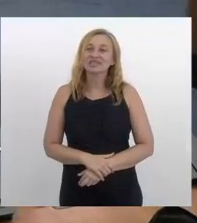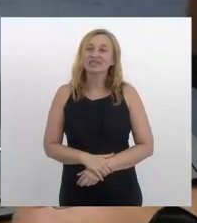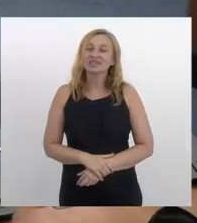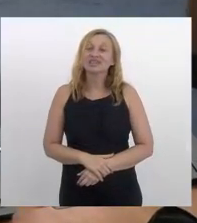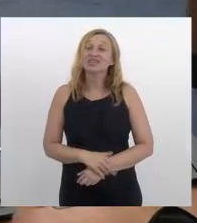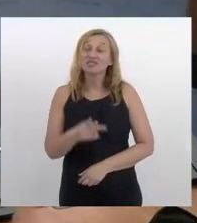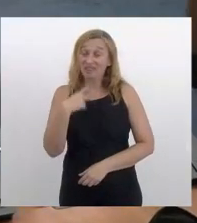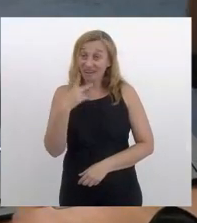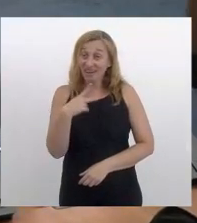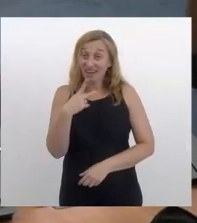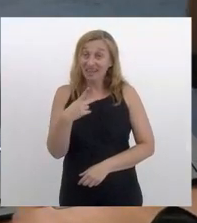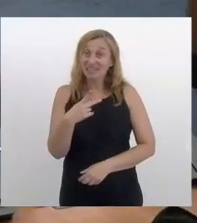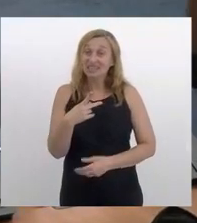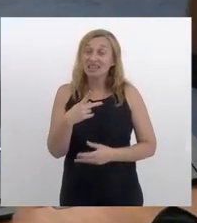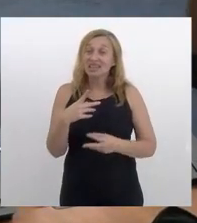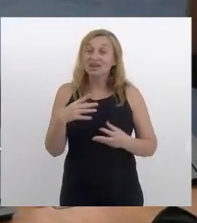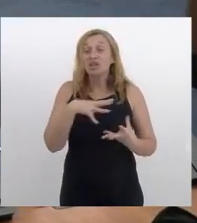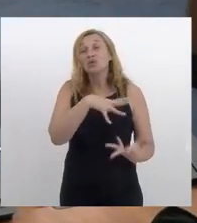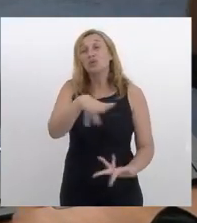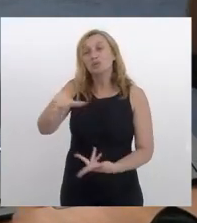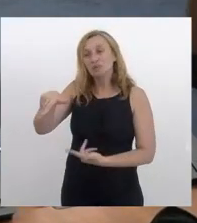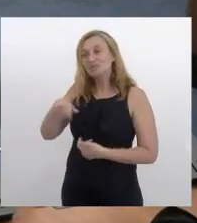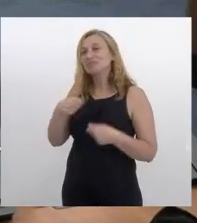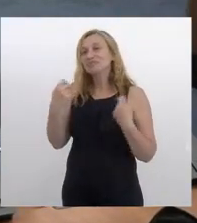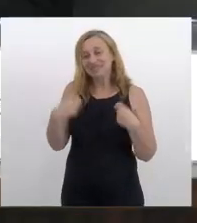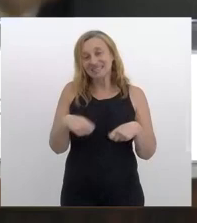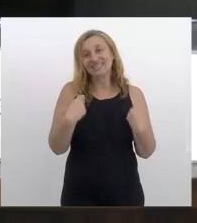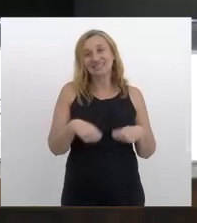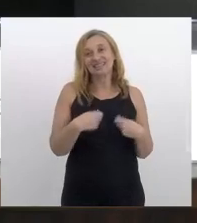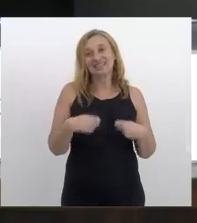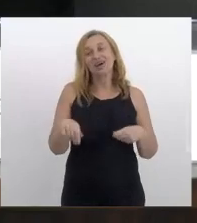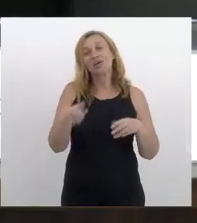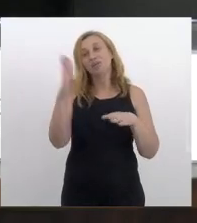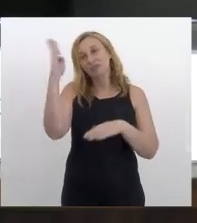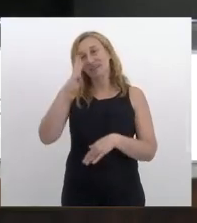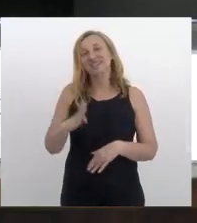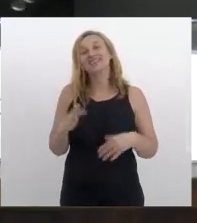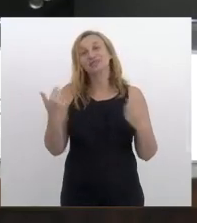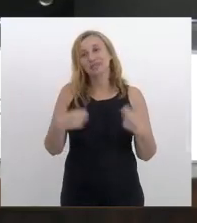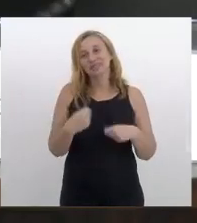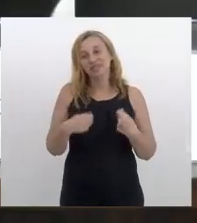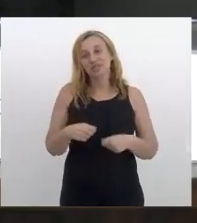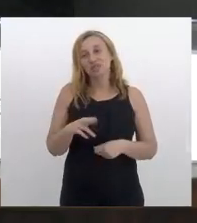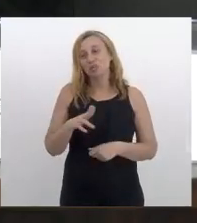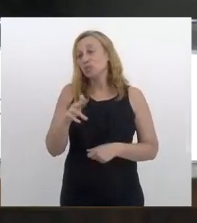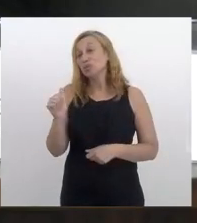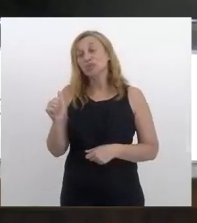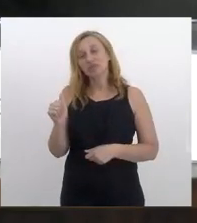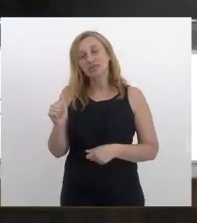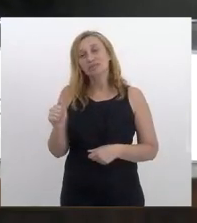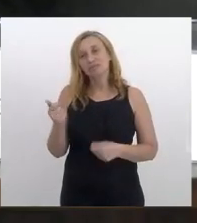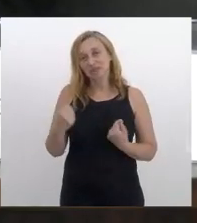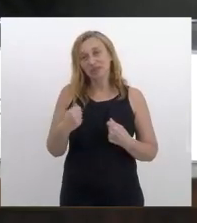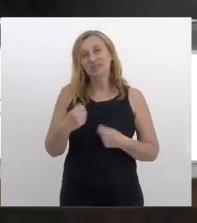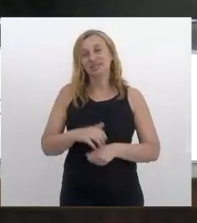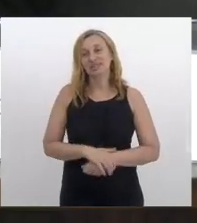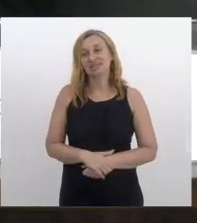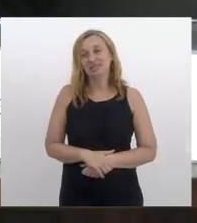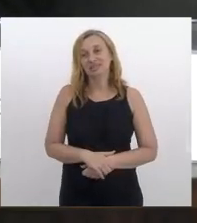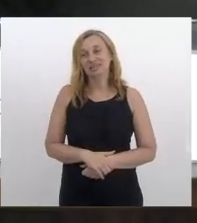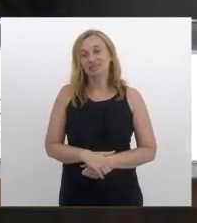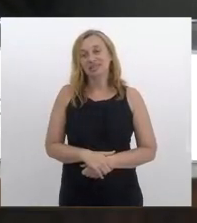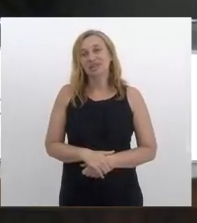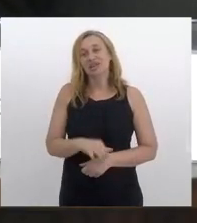Dizer que é isso que o mundo precisa, o Brasil precisa como nunca. E o Rio